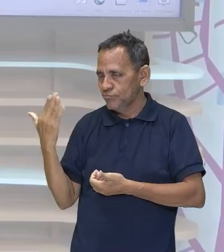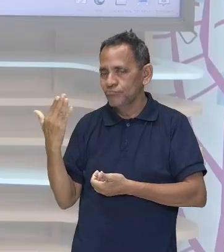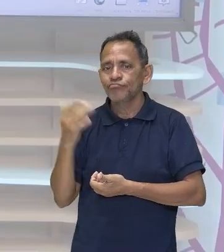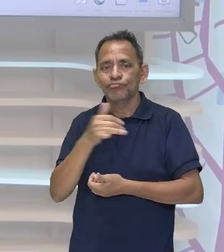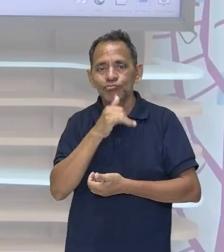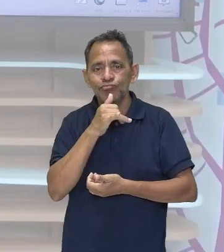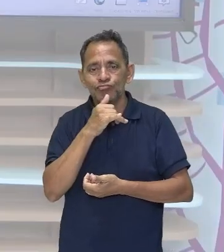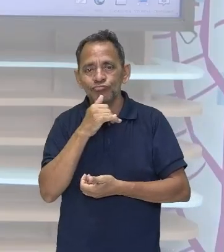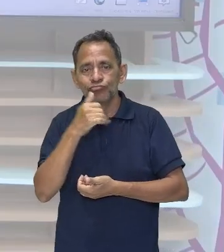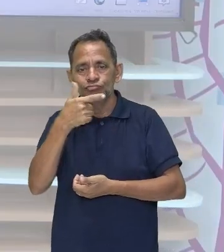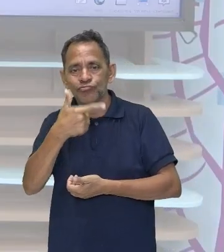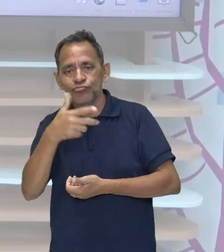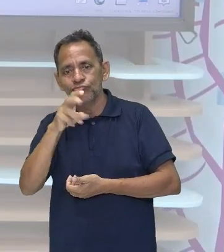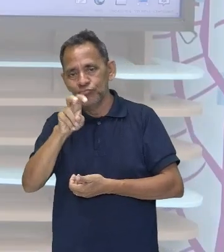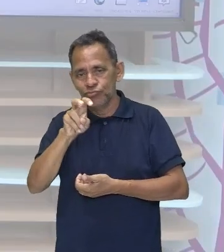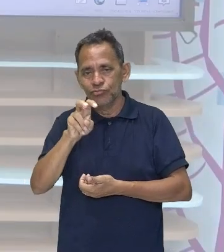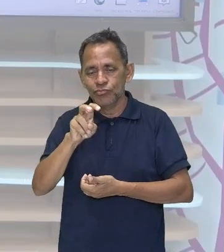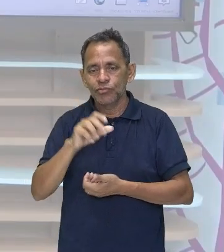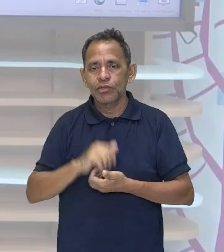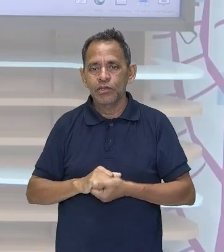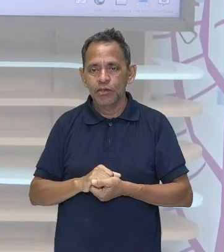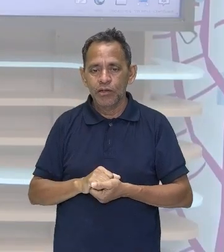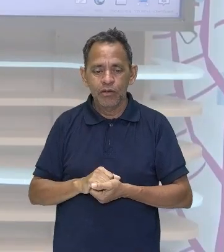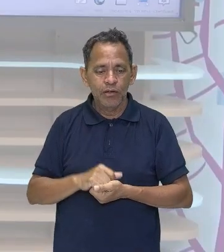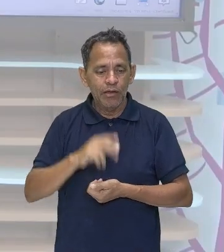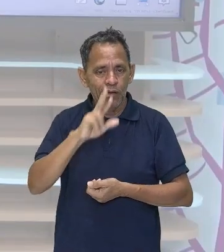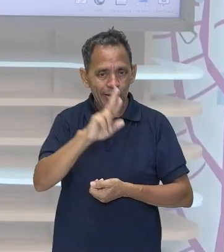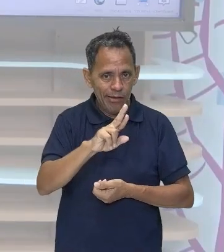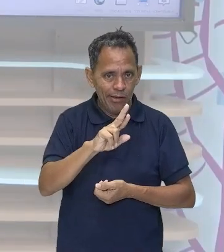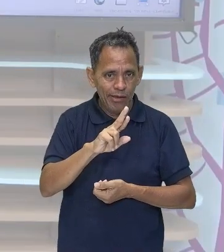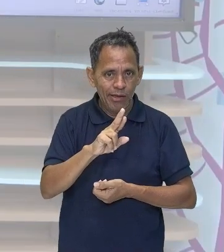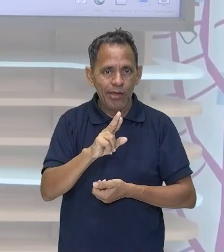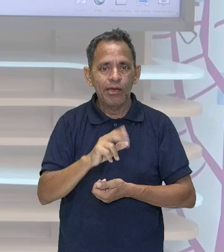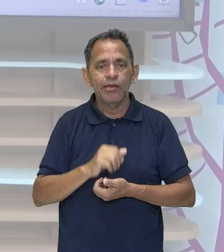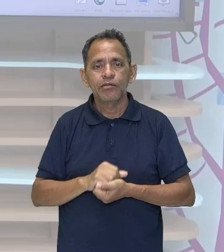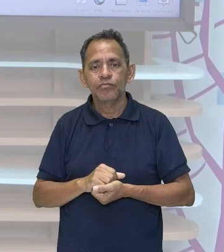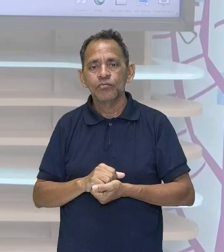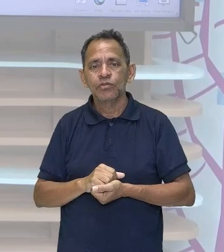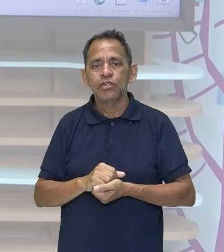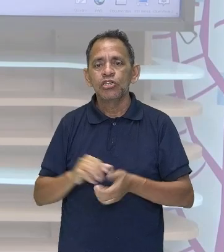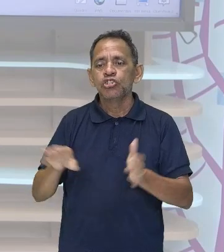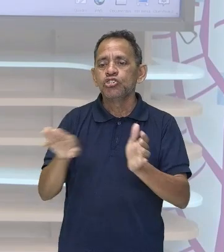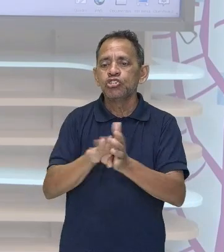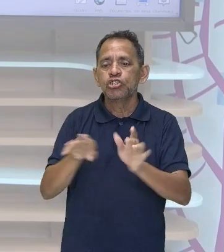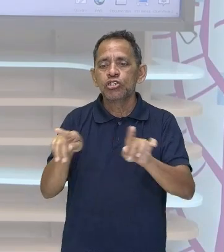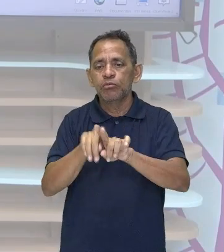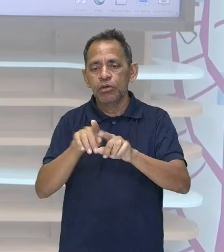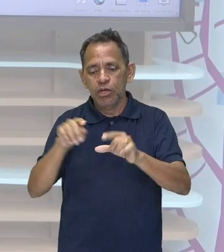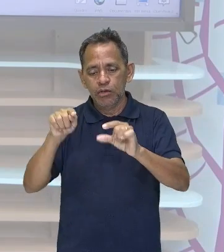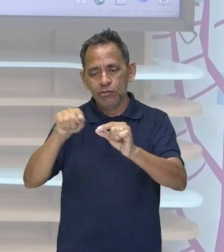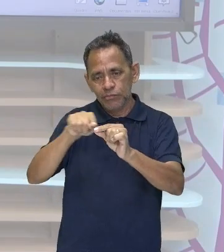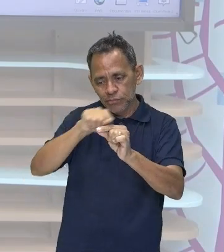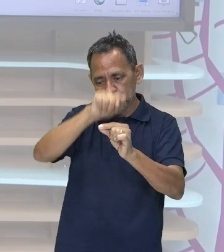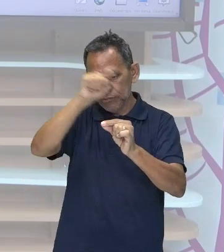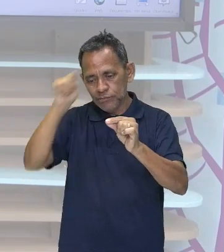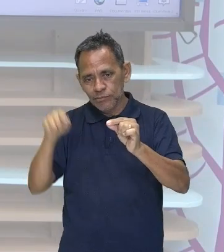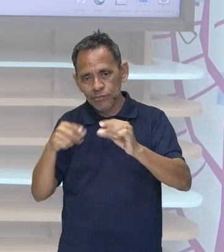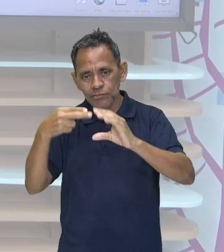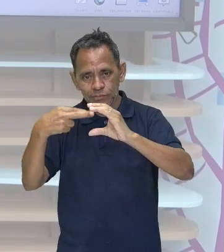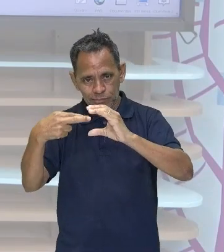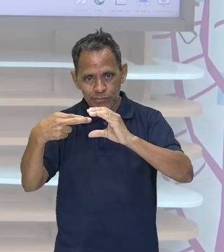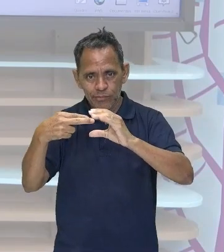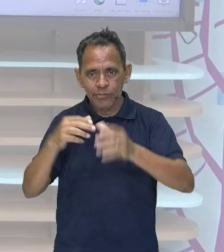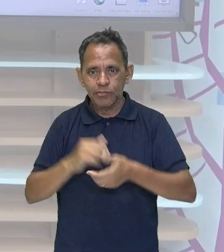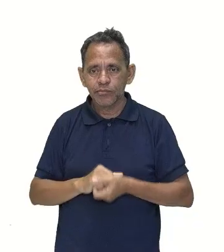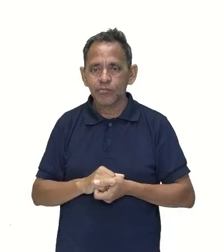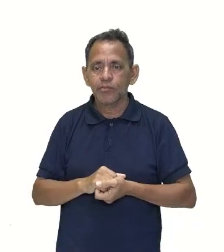e aí você isola o valor de R aqui, chega facilmente no raio dessa circunferência. Bacana? Vamos seguindo para o